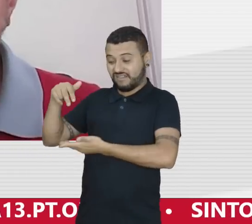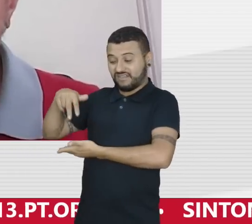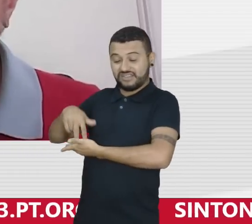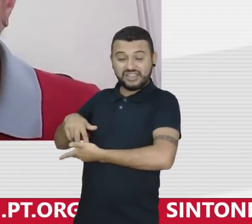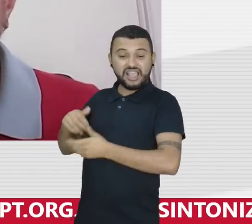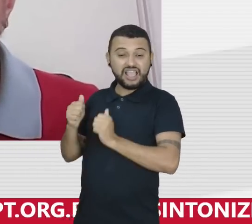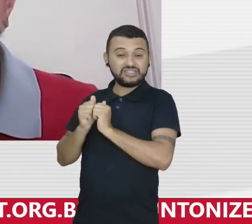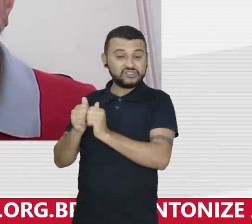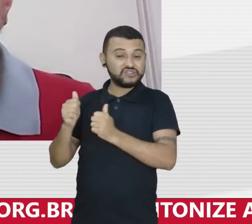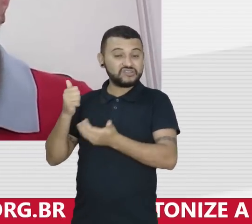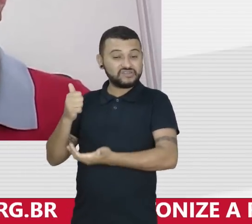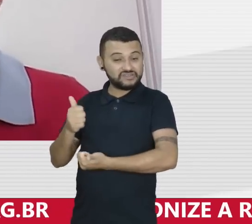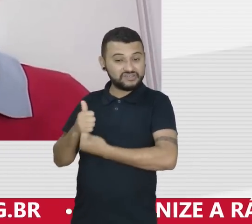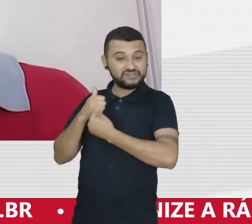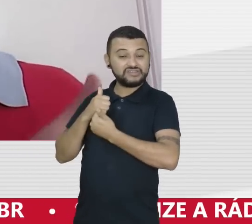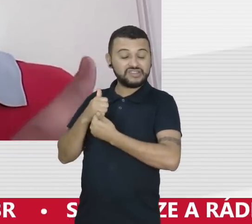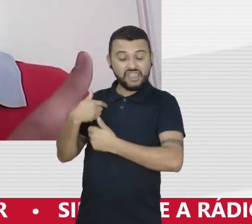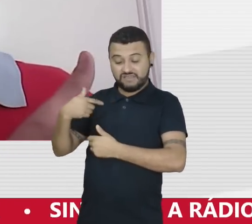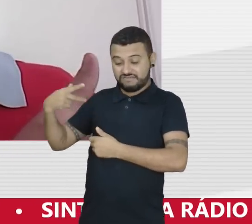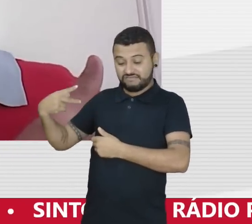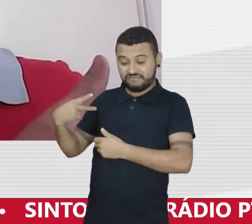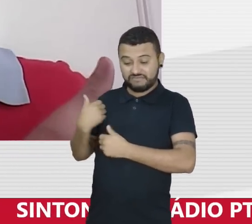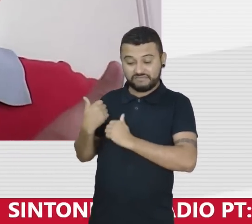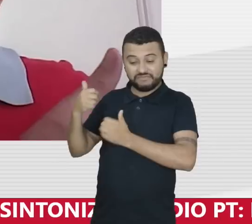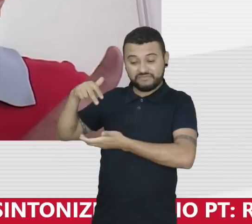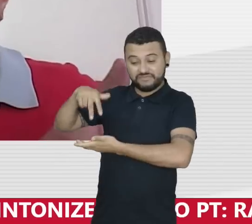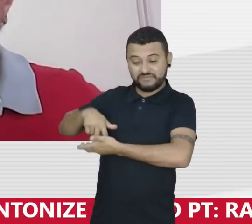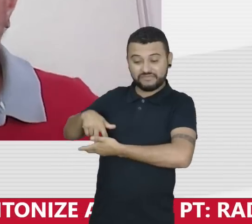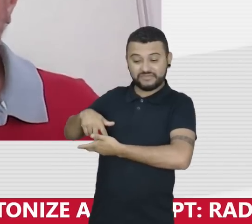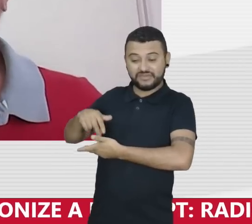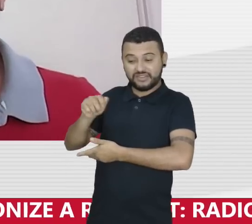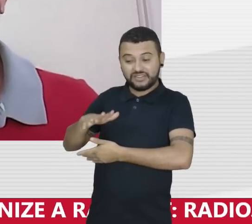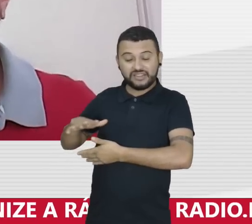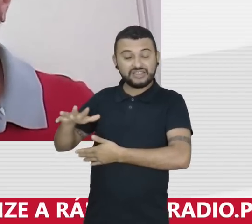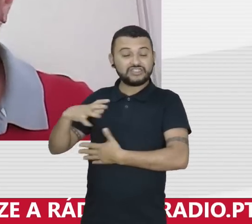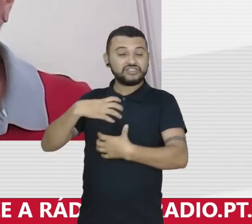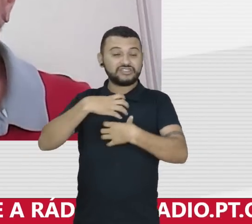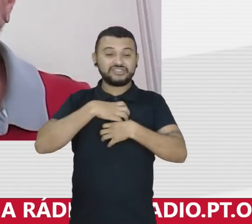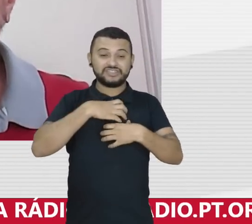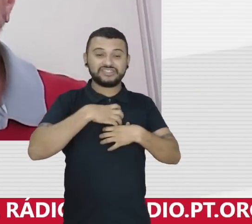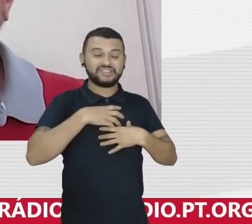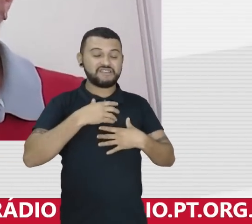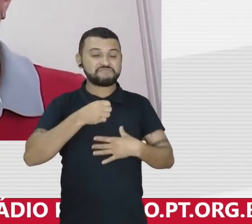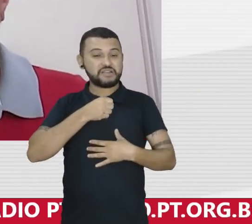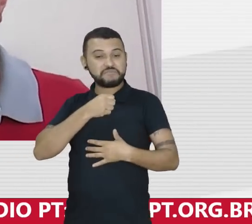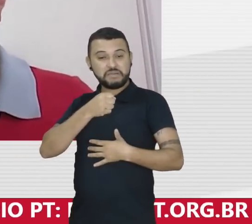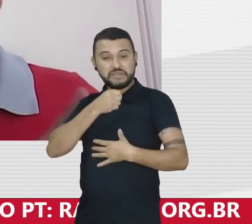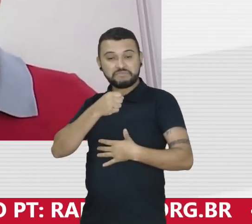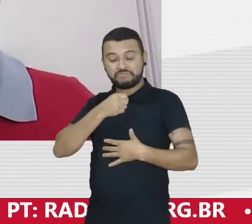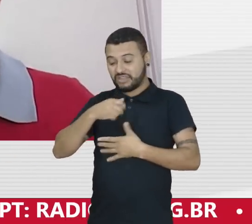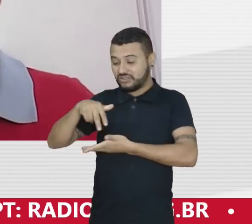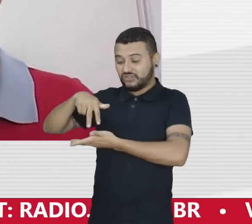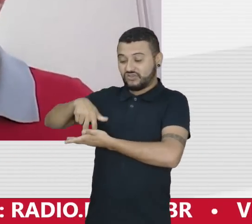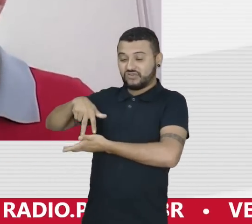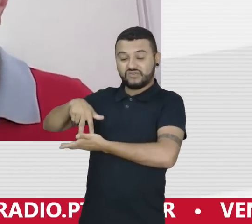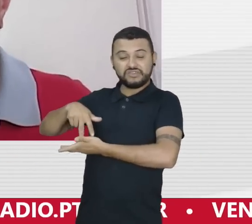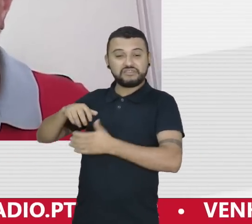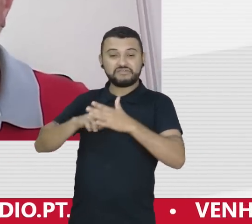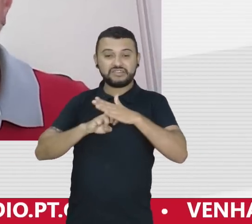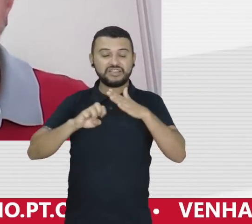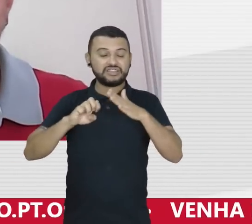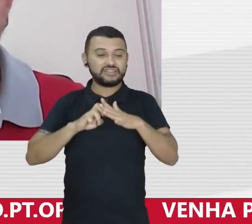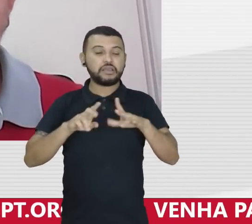golpe e financia o golpe. Eu coloco aqui no espaço de honra do palanque, armado pelas